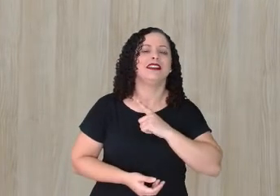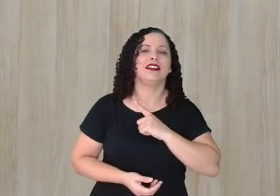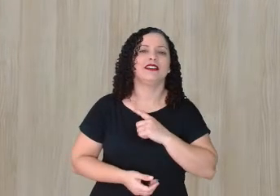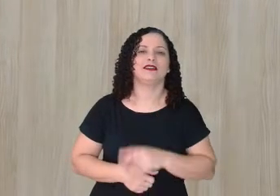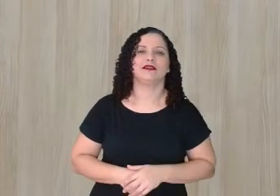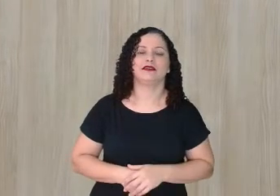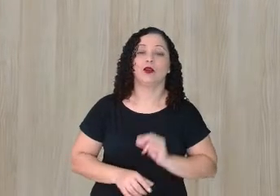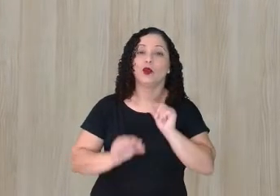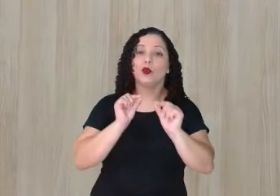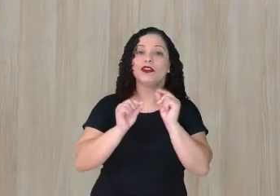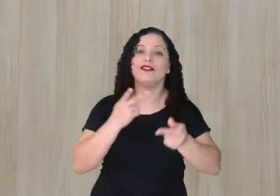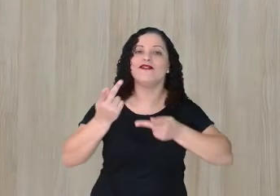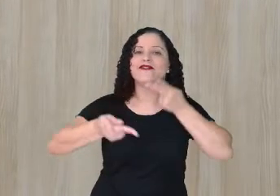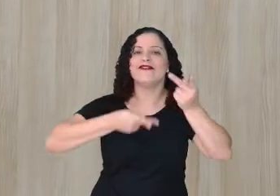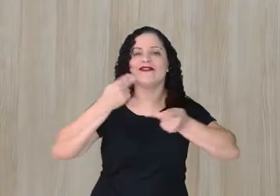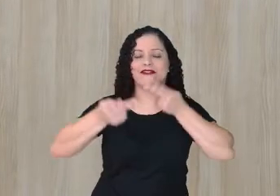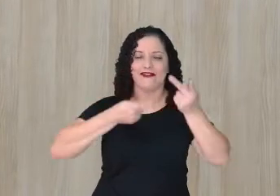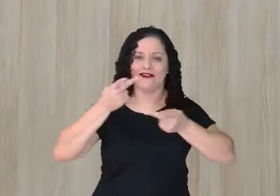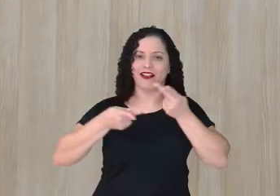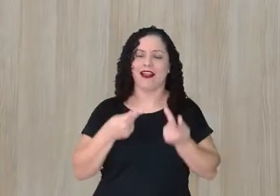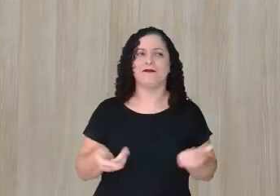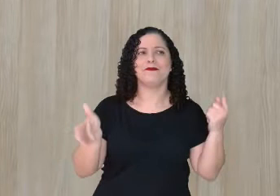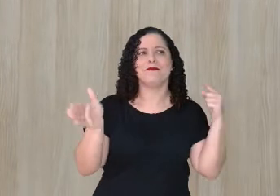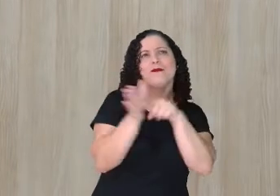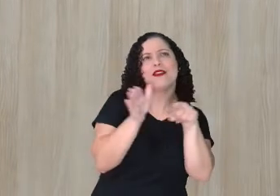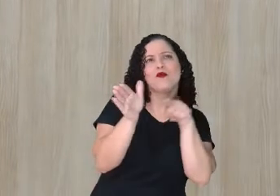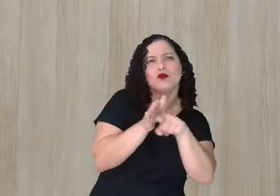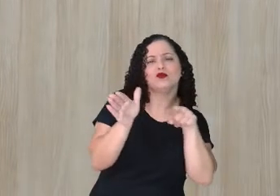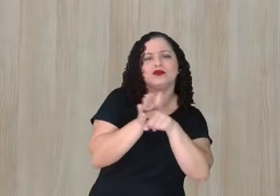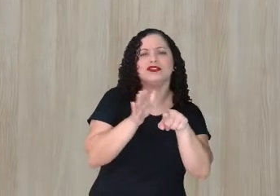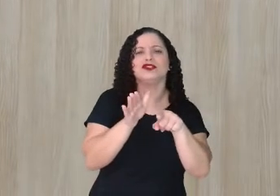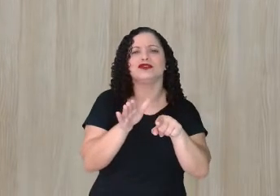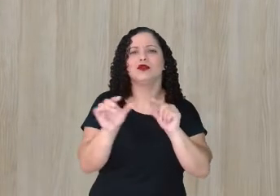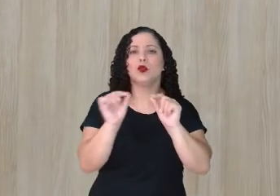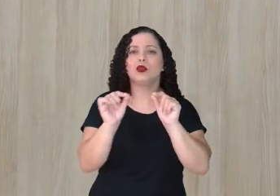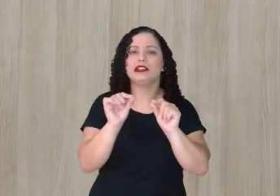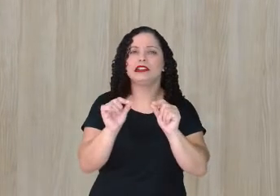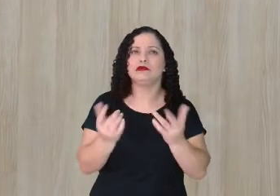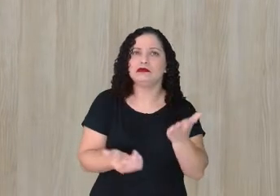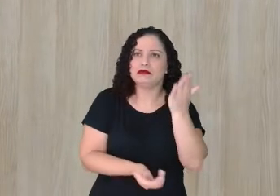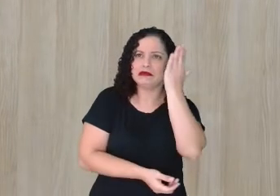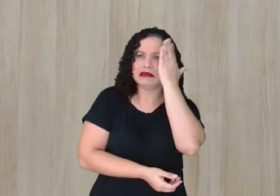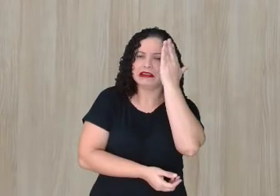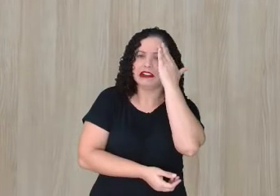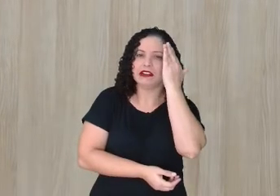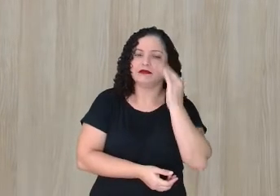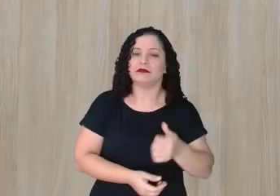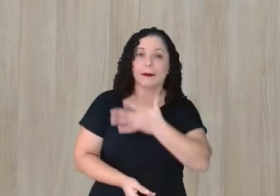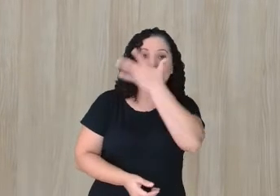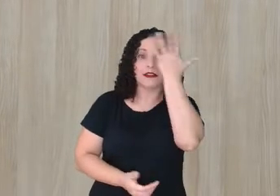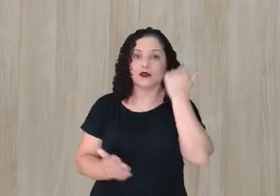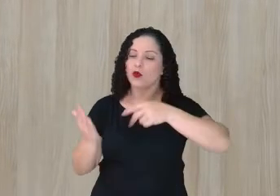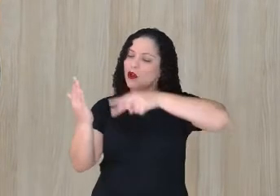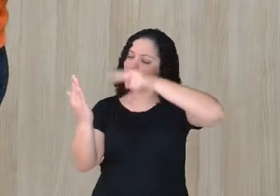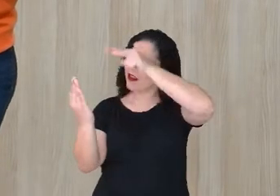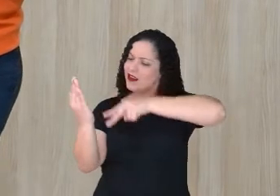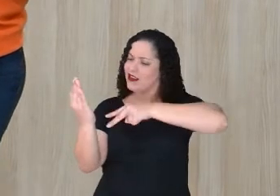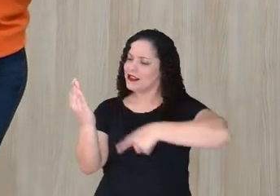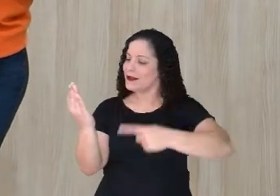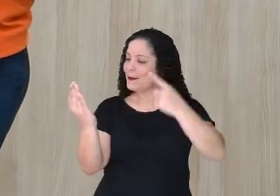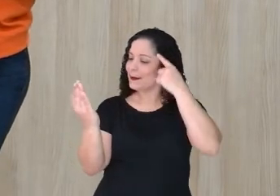foi falado isso? São perguntas, não é, que estão subentendidas e que o leitor deve